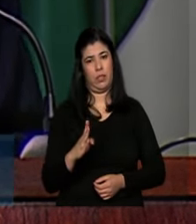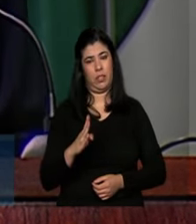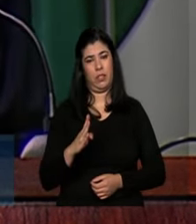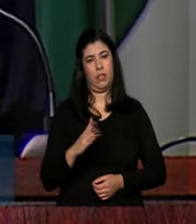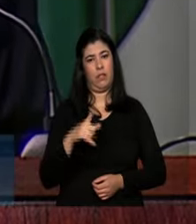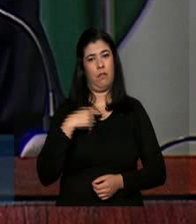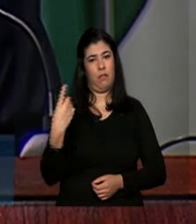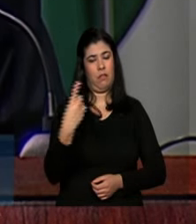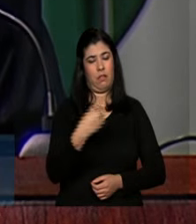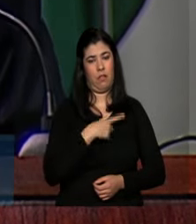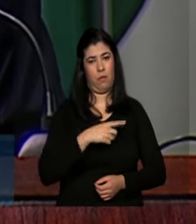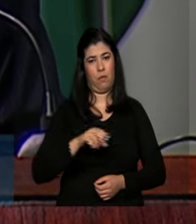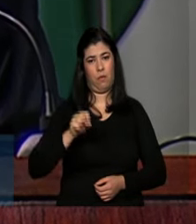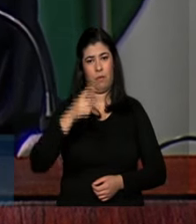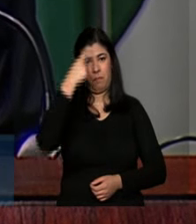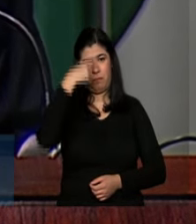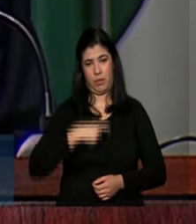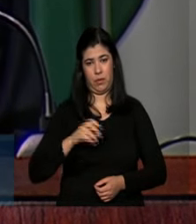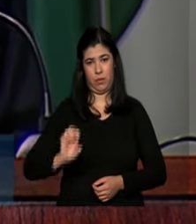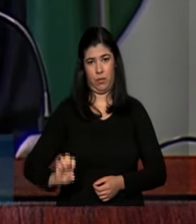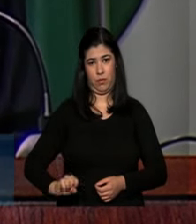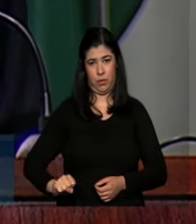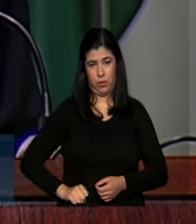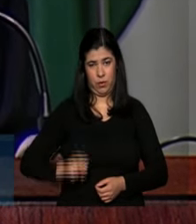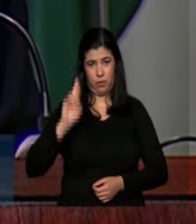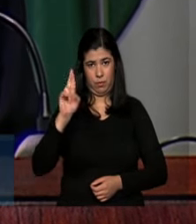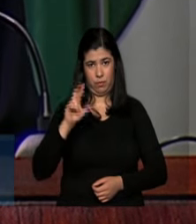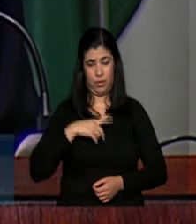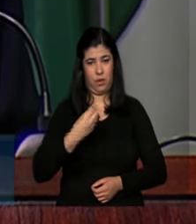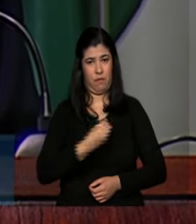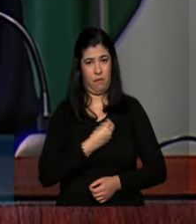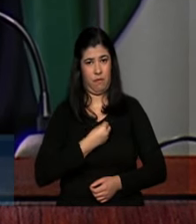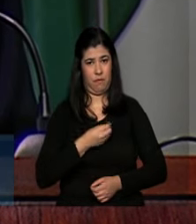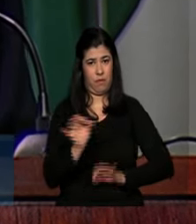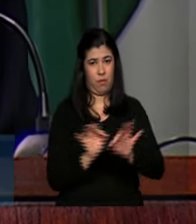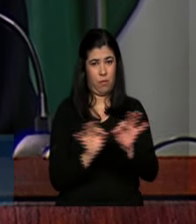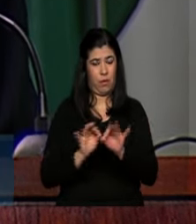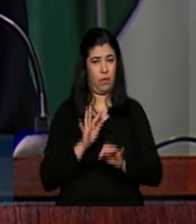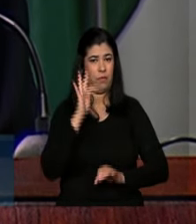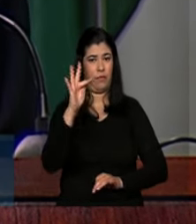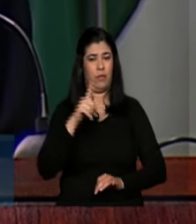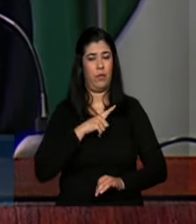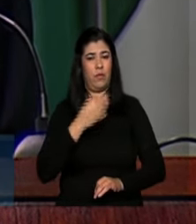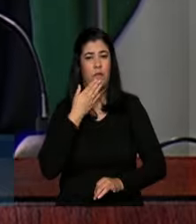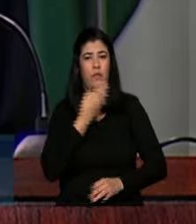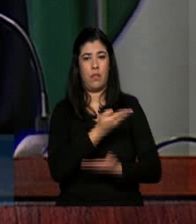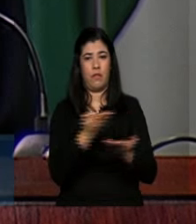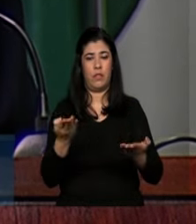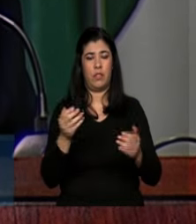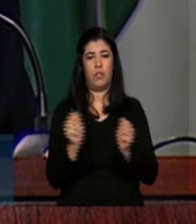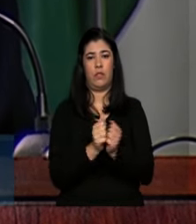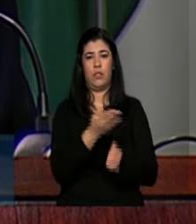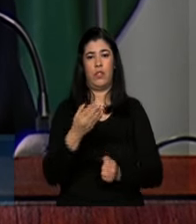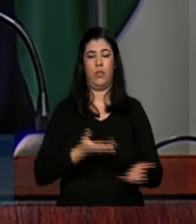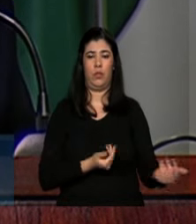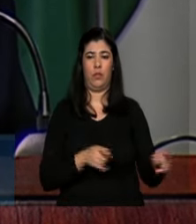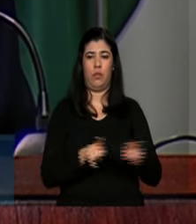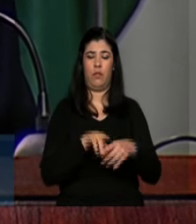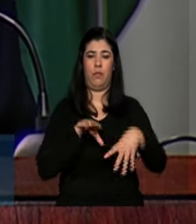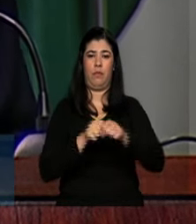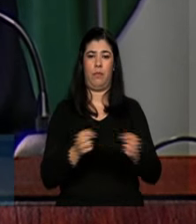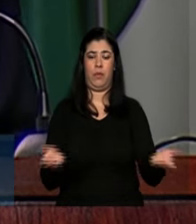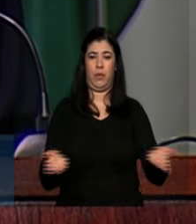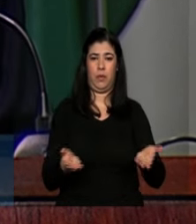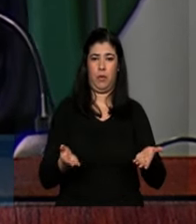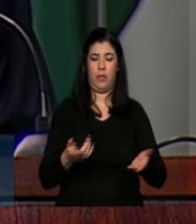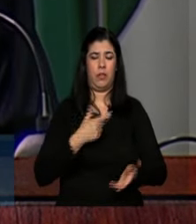de todos nós diplomatas. Viver e moldar esse futuro será um privilégio de vocês, jovens formandos.